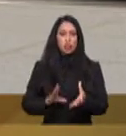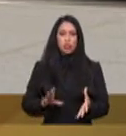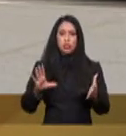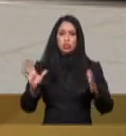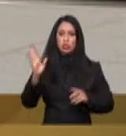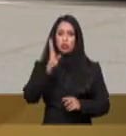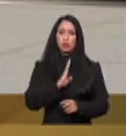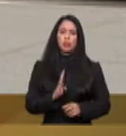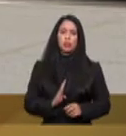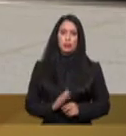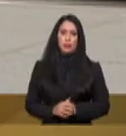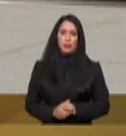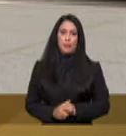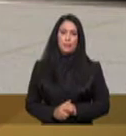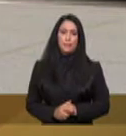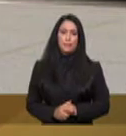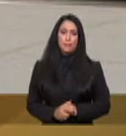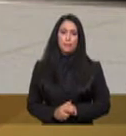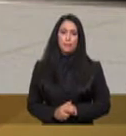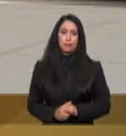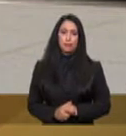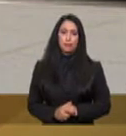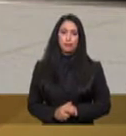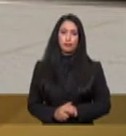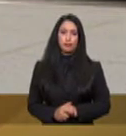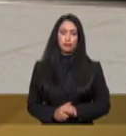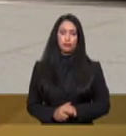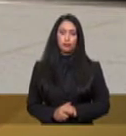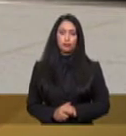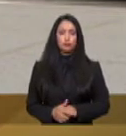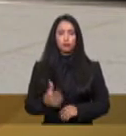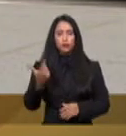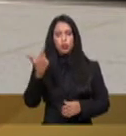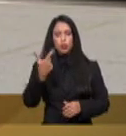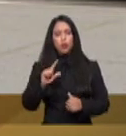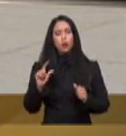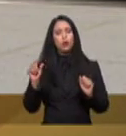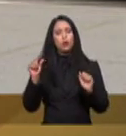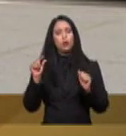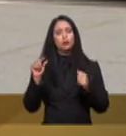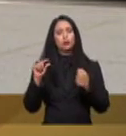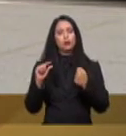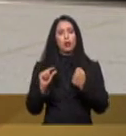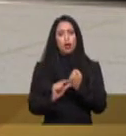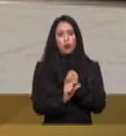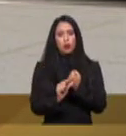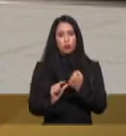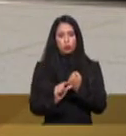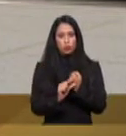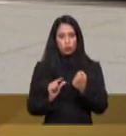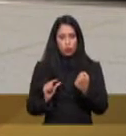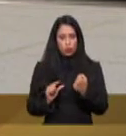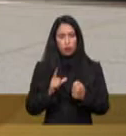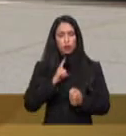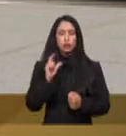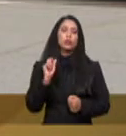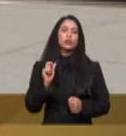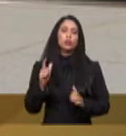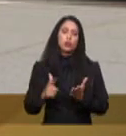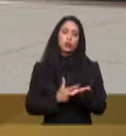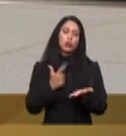brasileira. Indo a um outro autor de um livro recente,